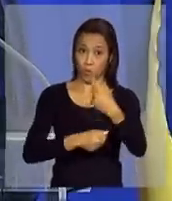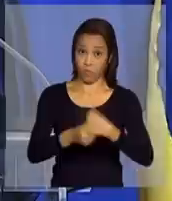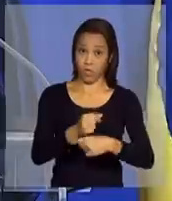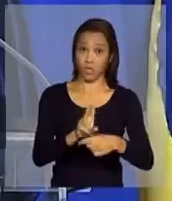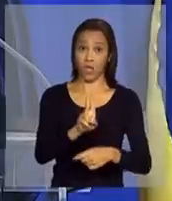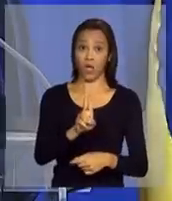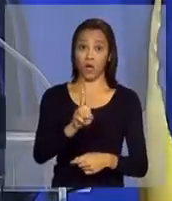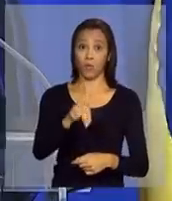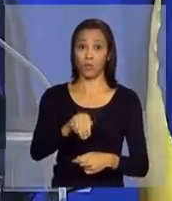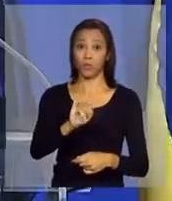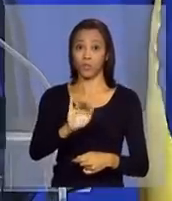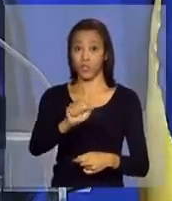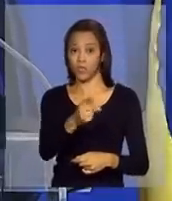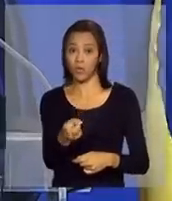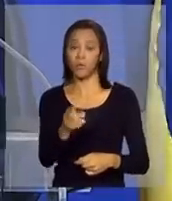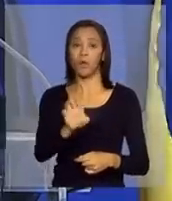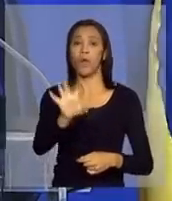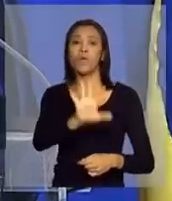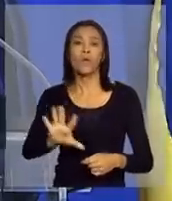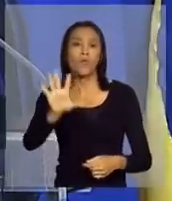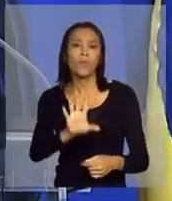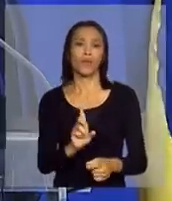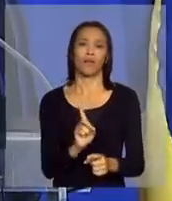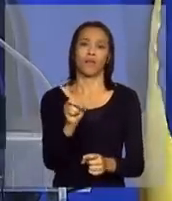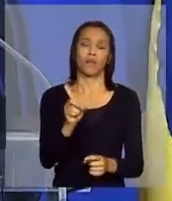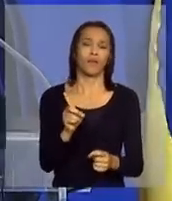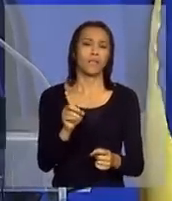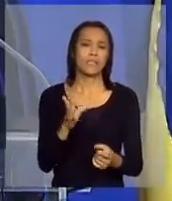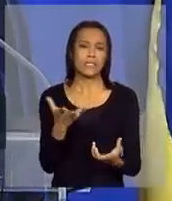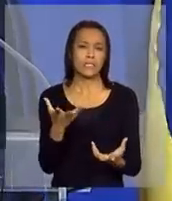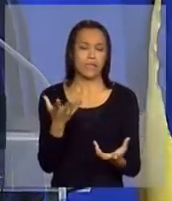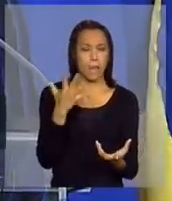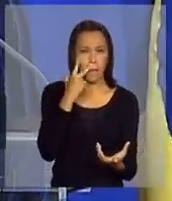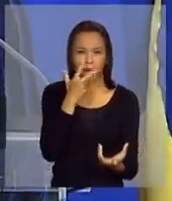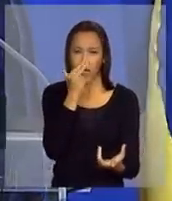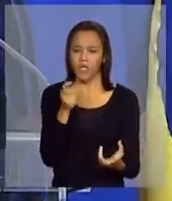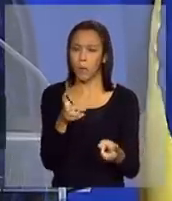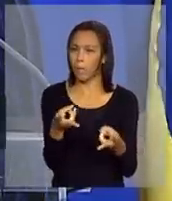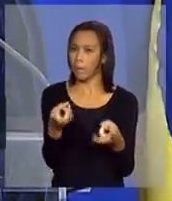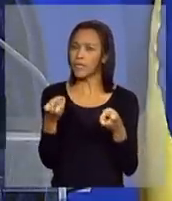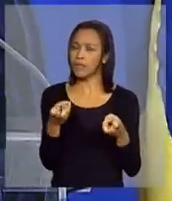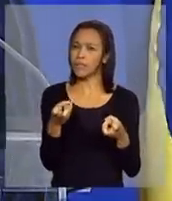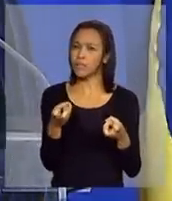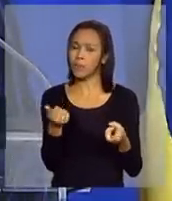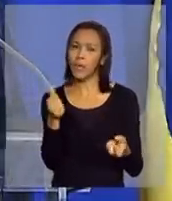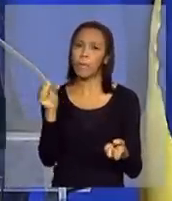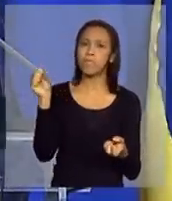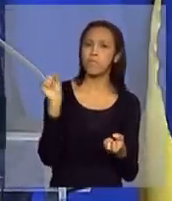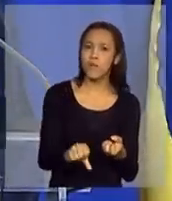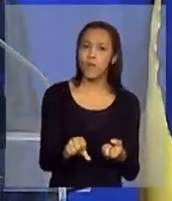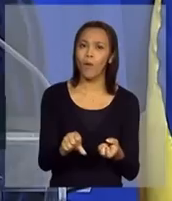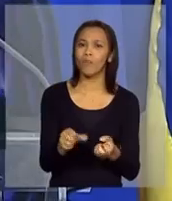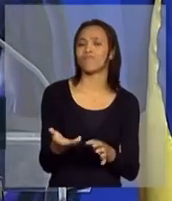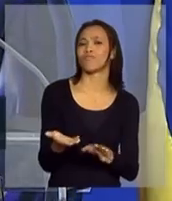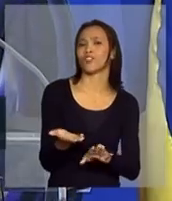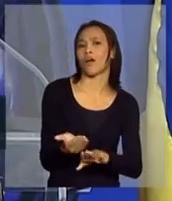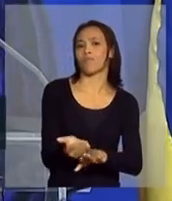onde há uma generalizada percepção que a pior parte ficou para